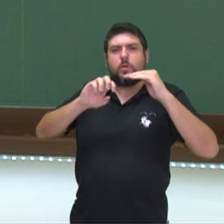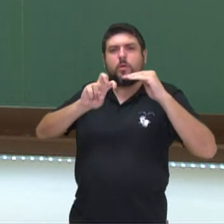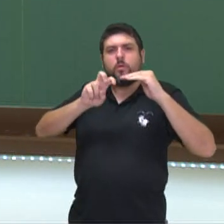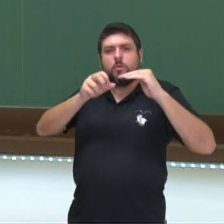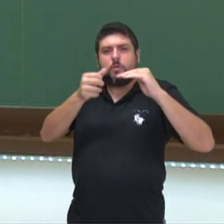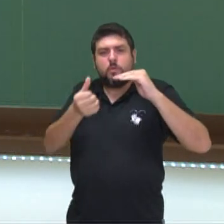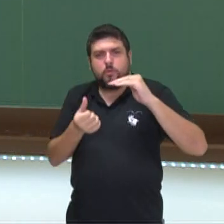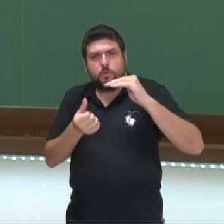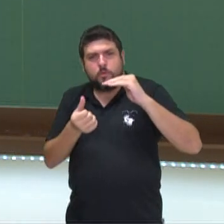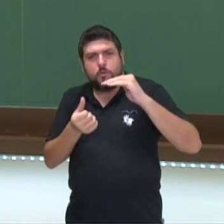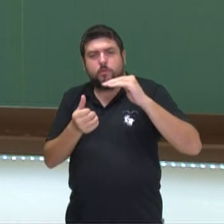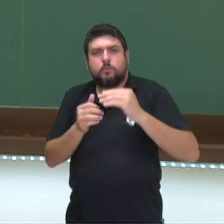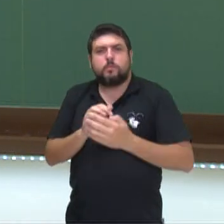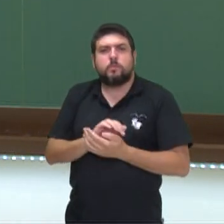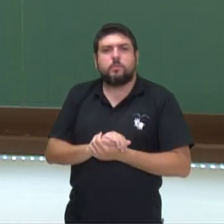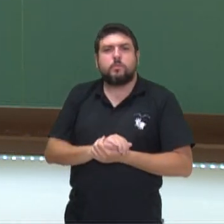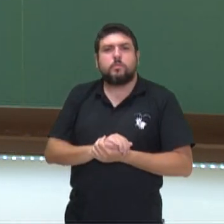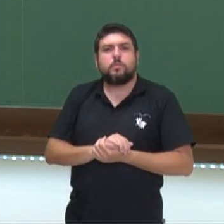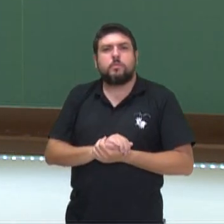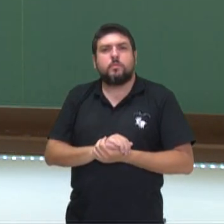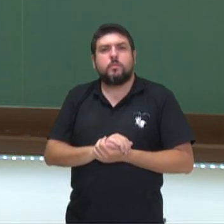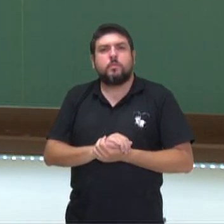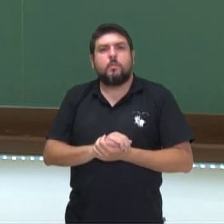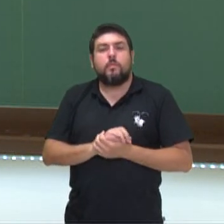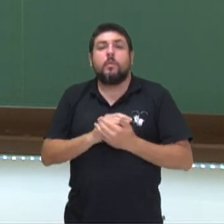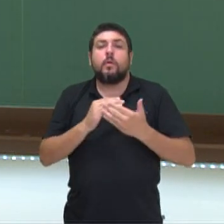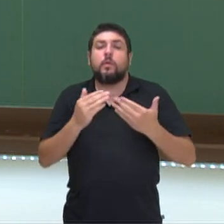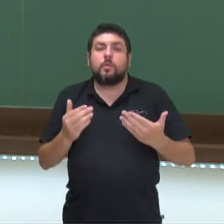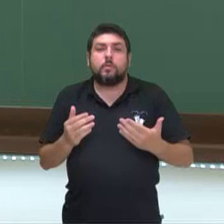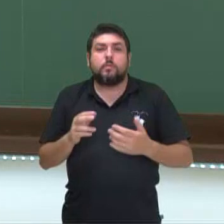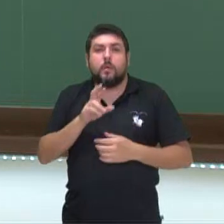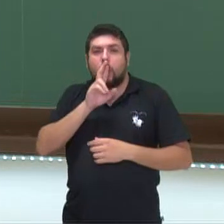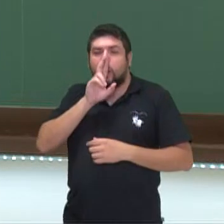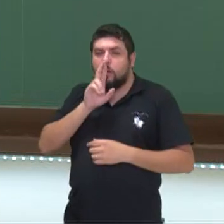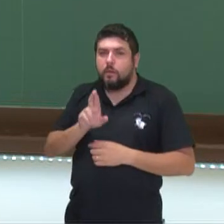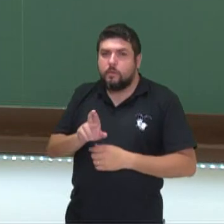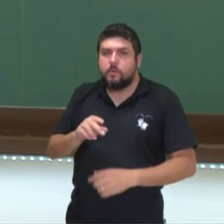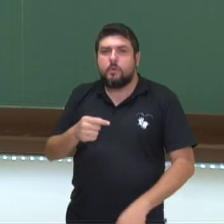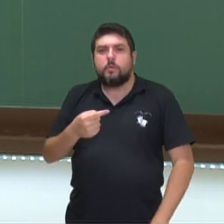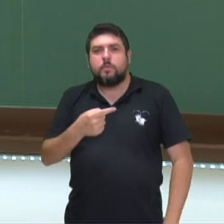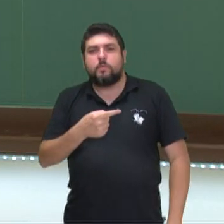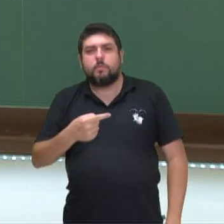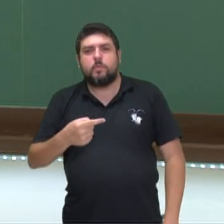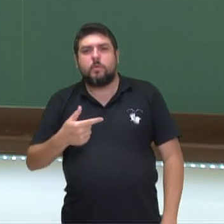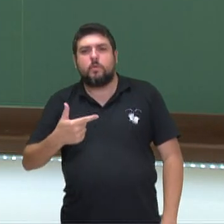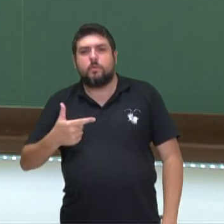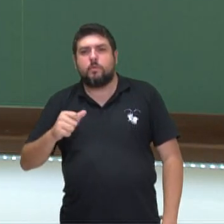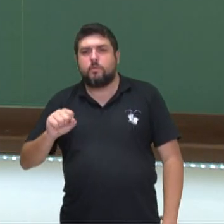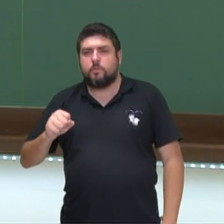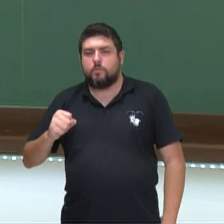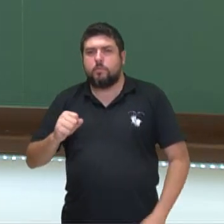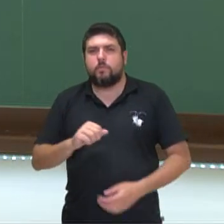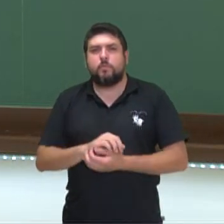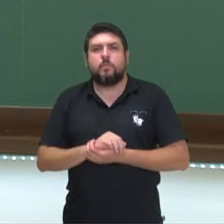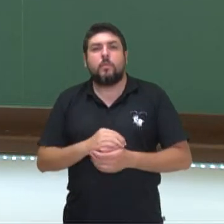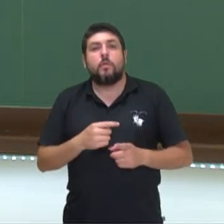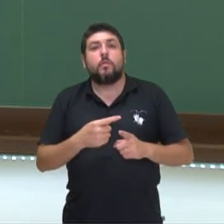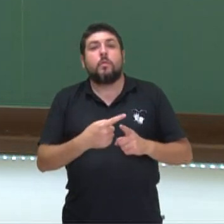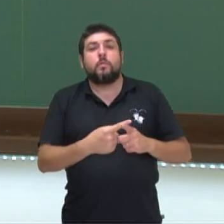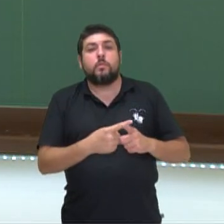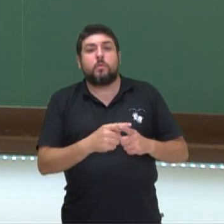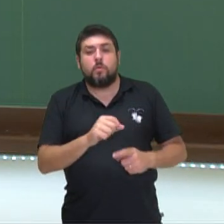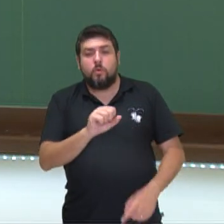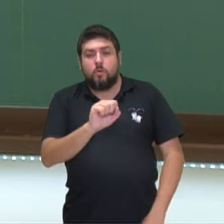valor positivo. Então, a pontuação dele ficou menos 28, porque ao fazer 84